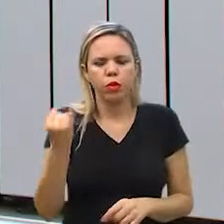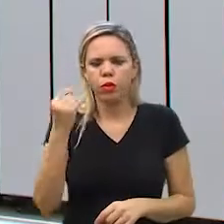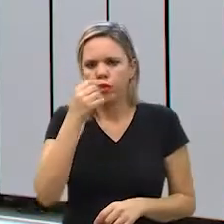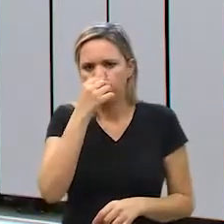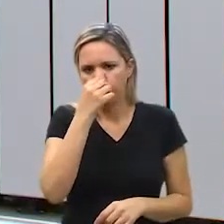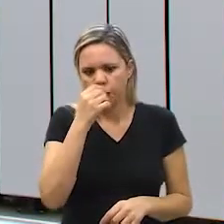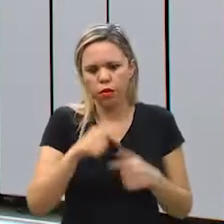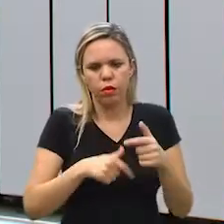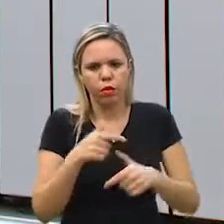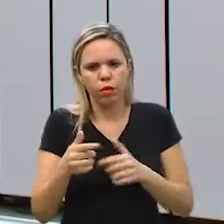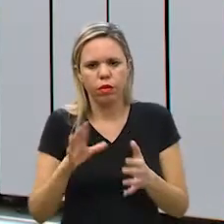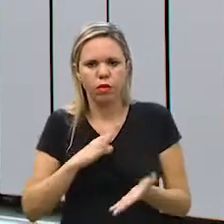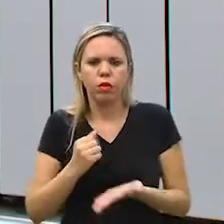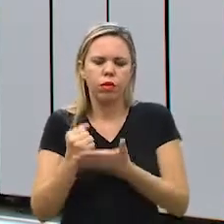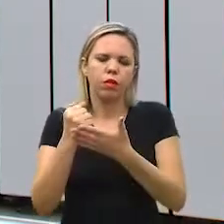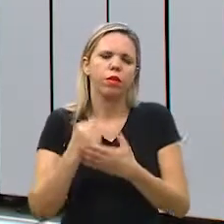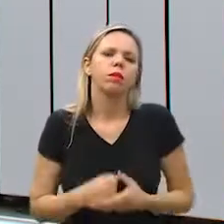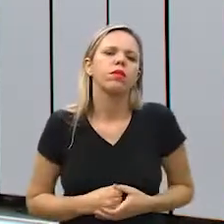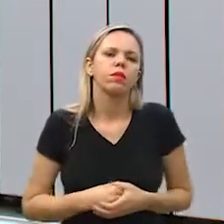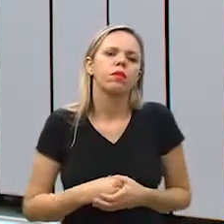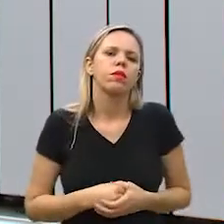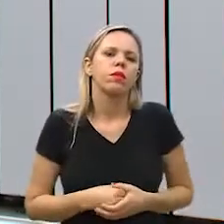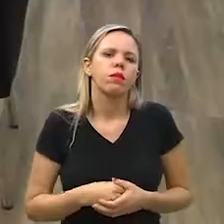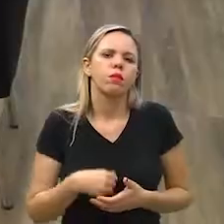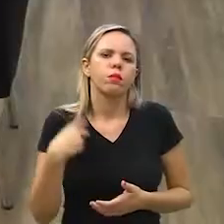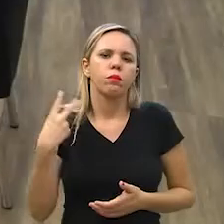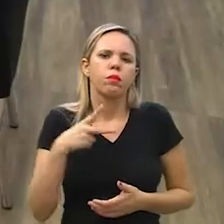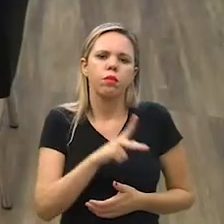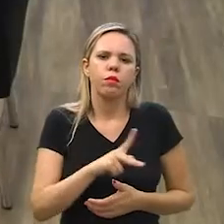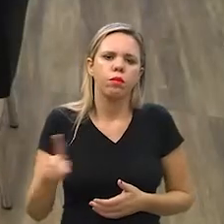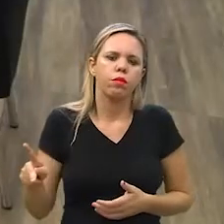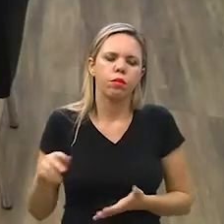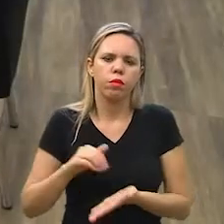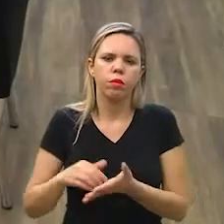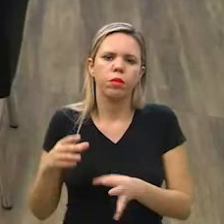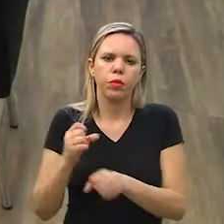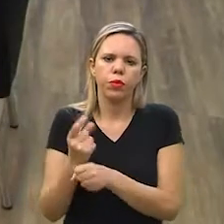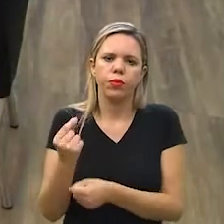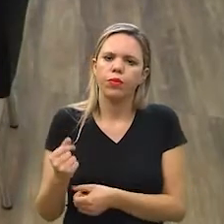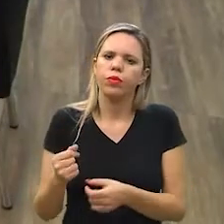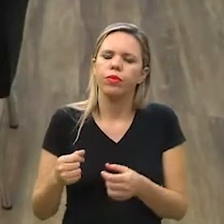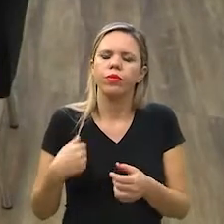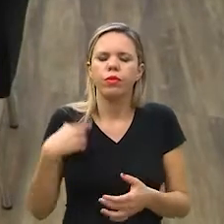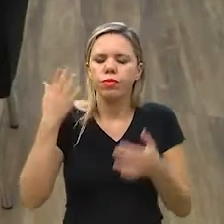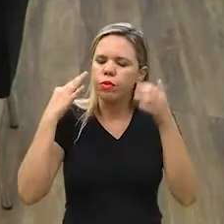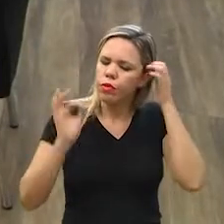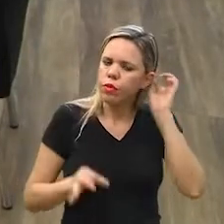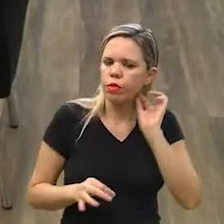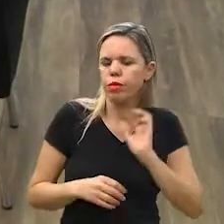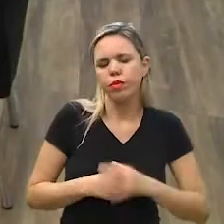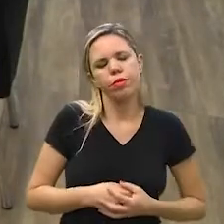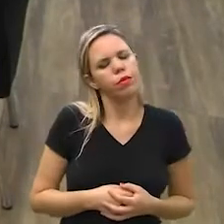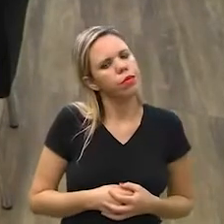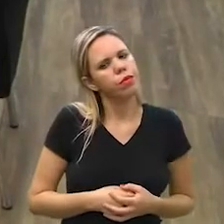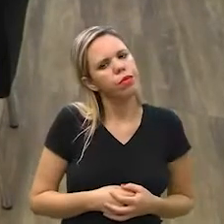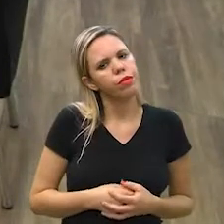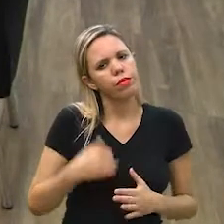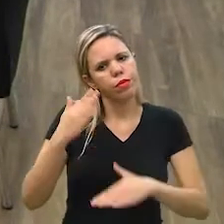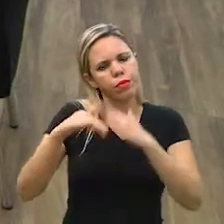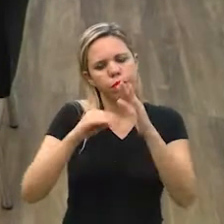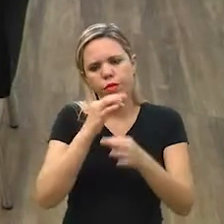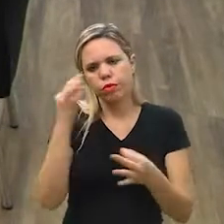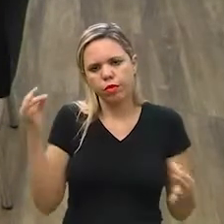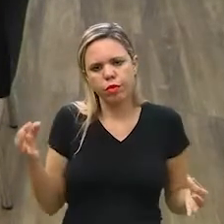importante, trabalhando para a nossa cidade. O nosso mestre Caiado, secretário de Finanças, que eu tenho certeza que vai